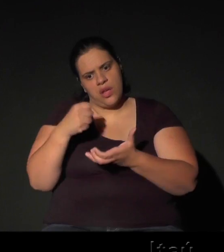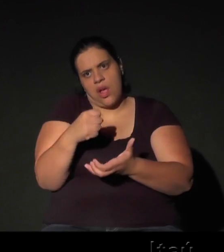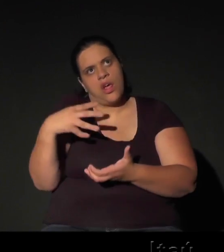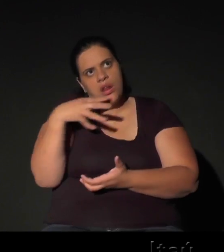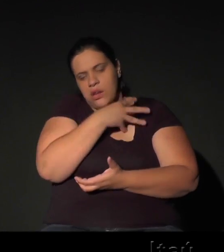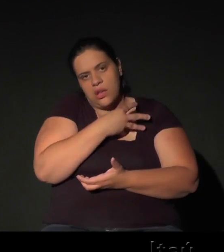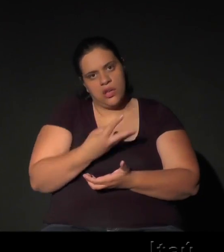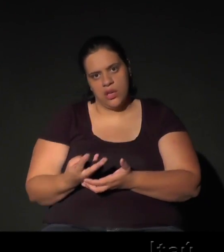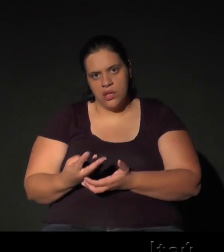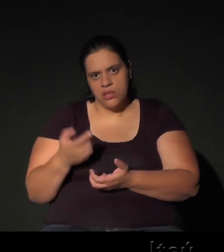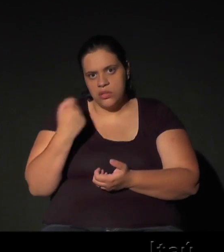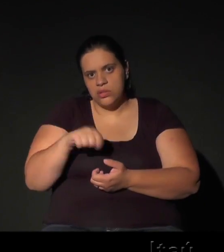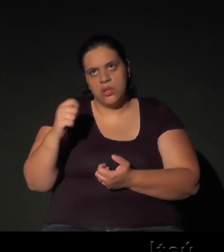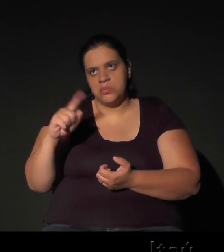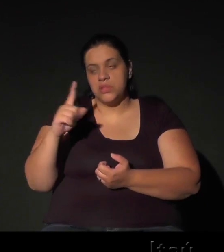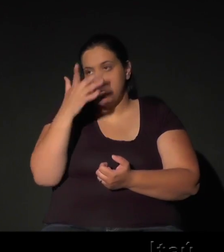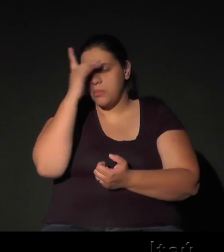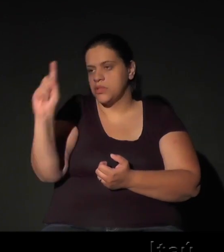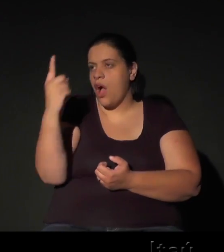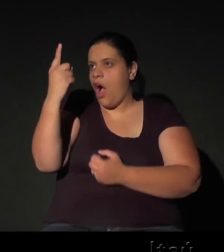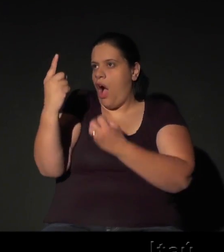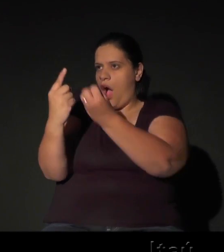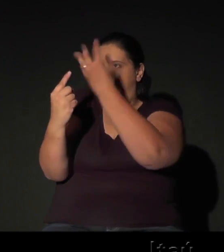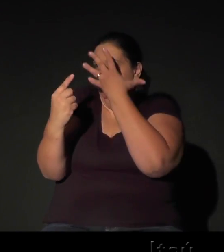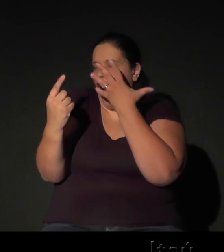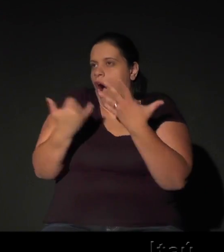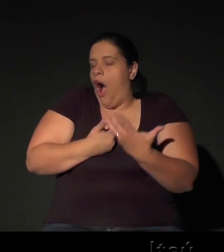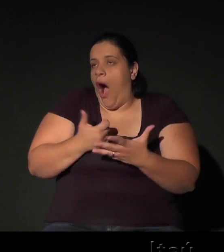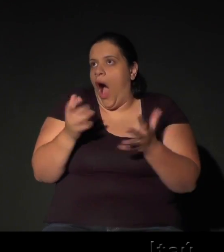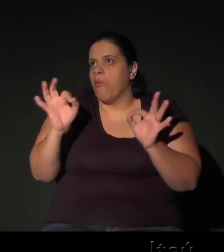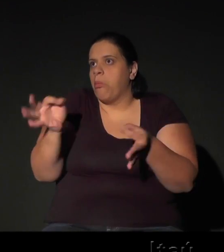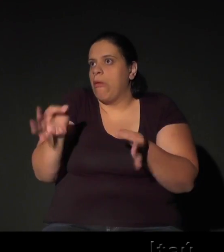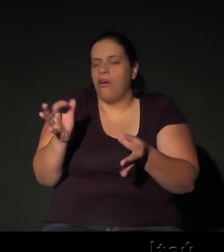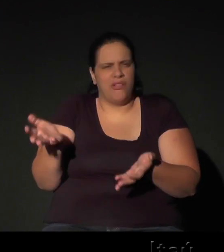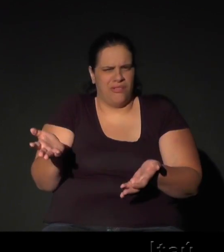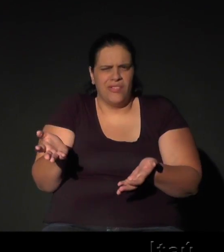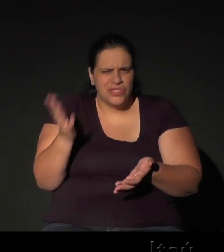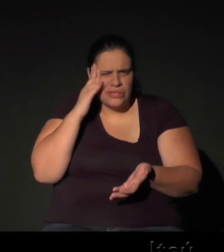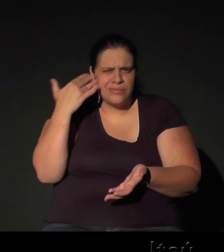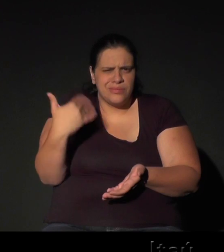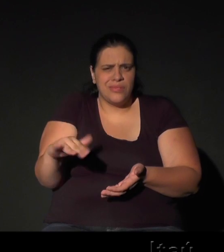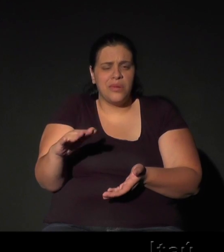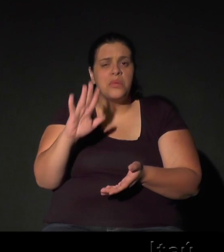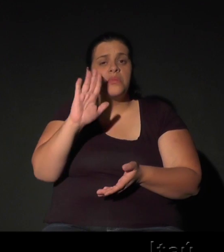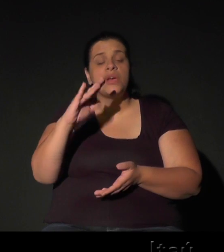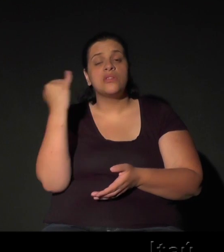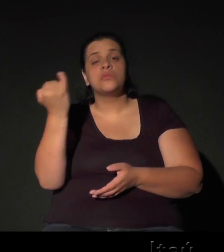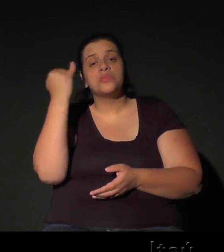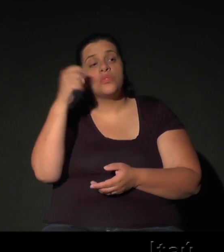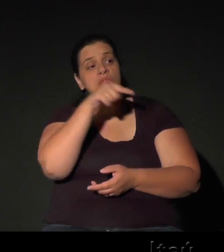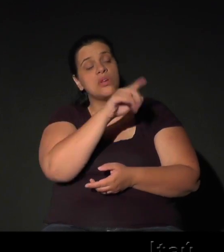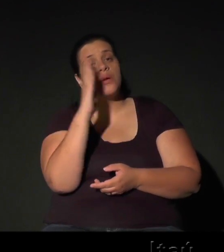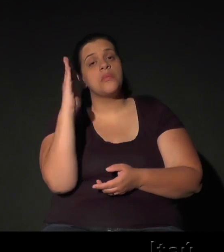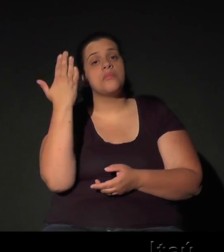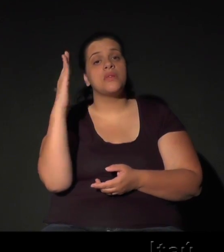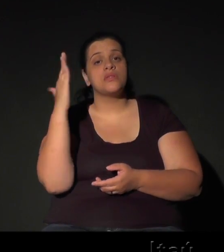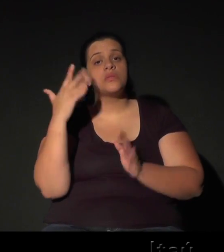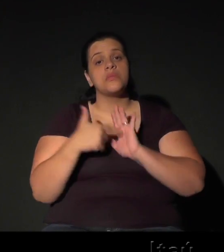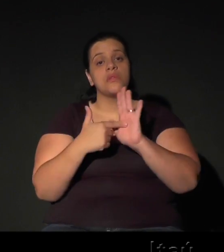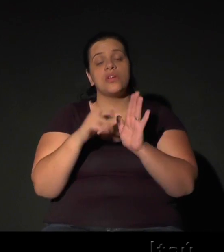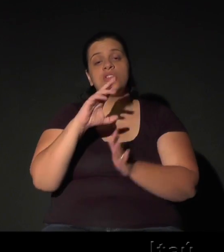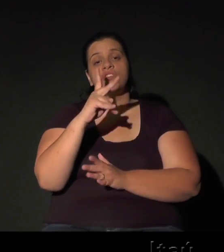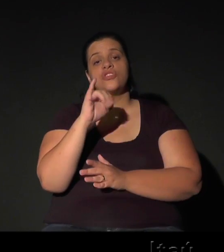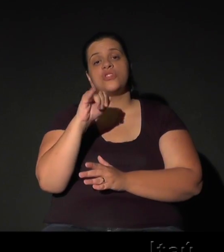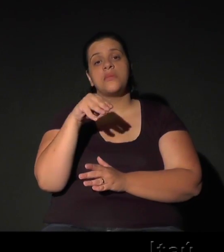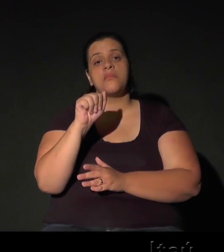é óbvio não precisa nem ver um gênio né falar para nós mas o quanto que é importante ela fala bonc ter trazido a shim Amanda